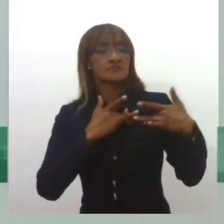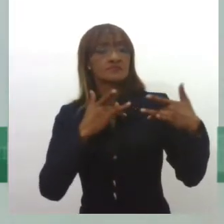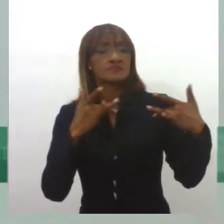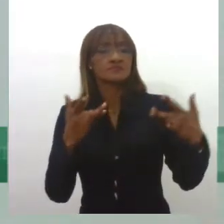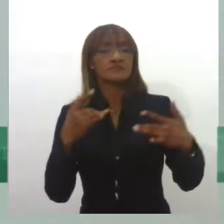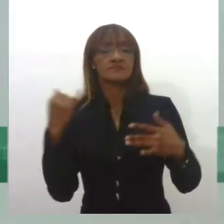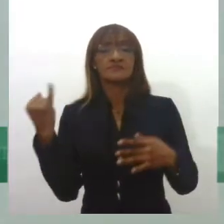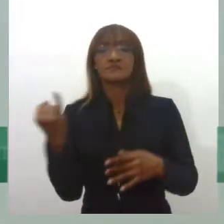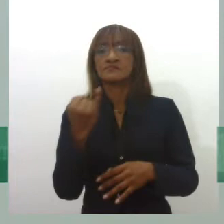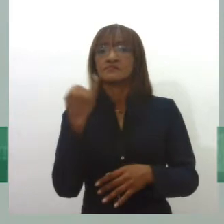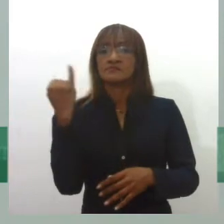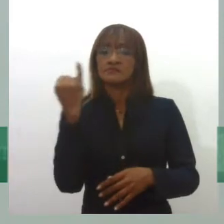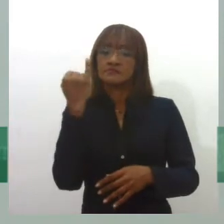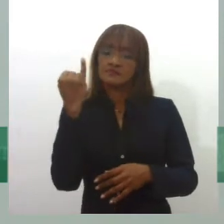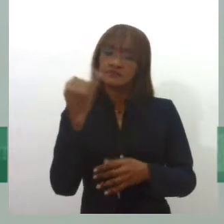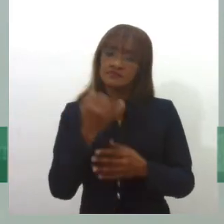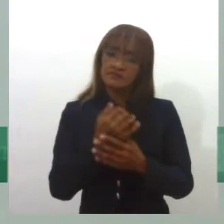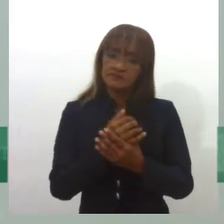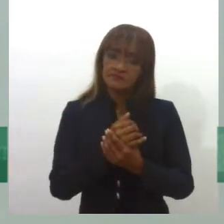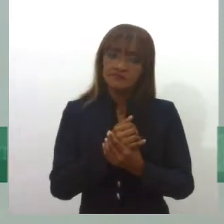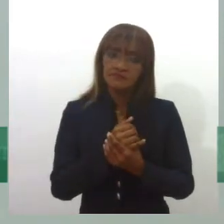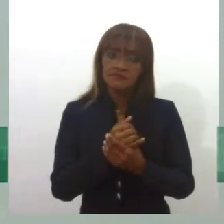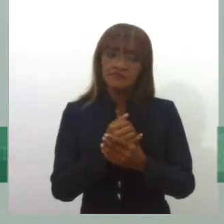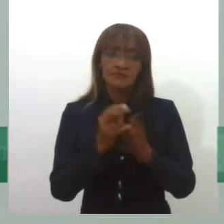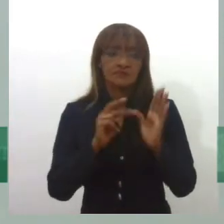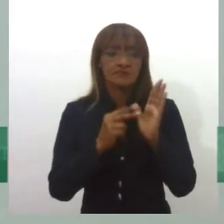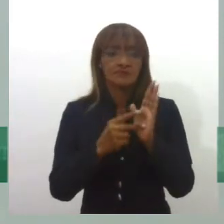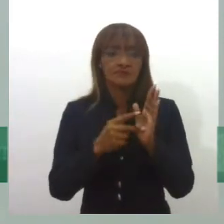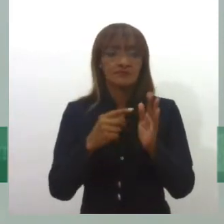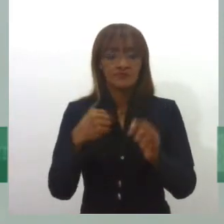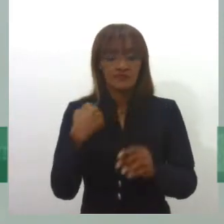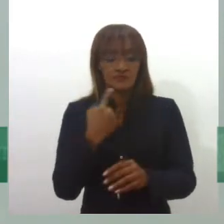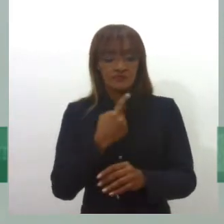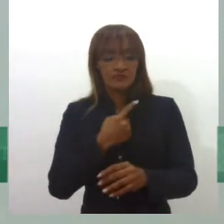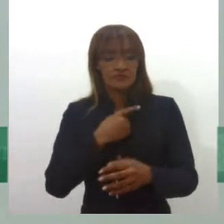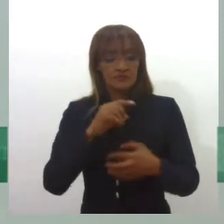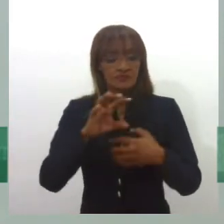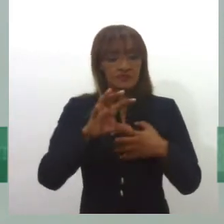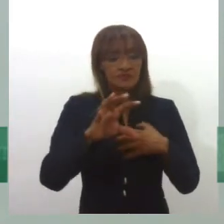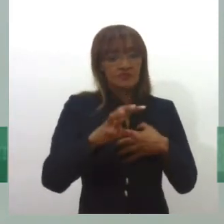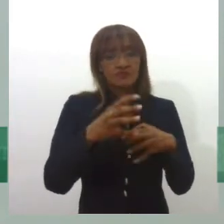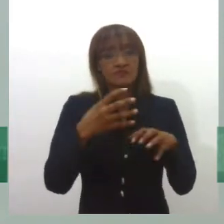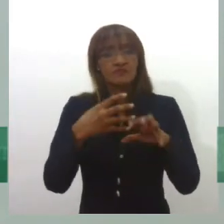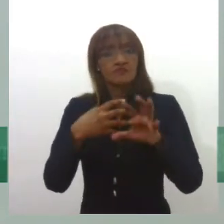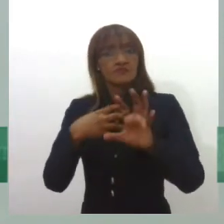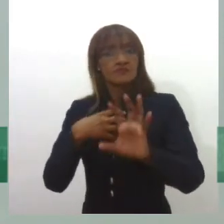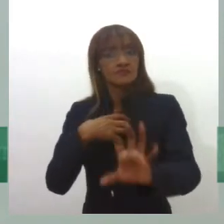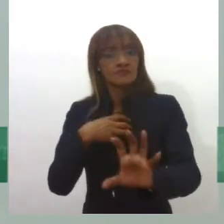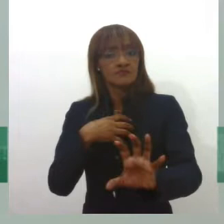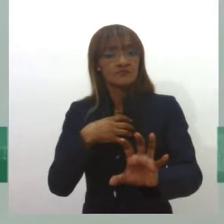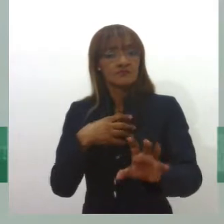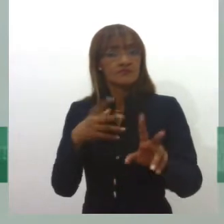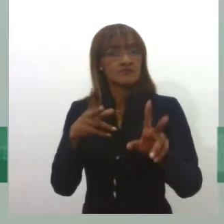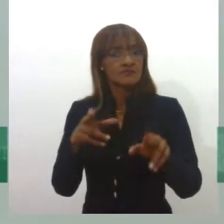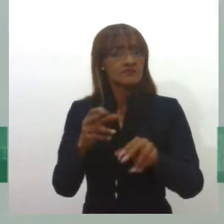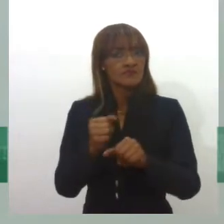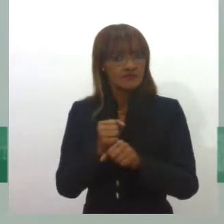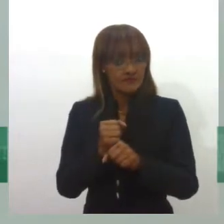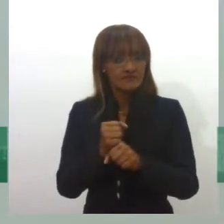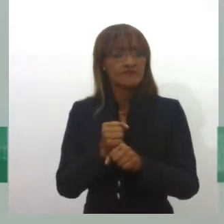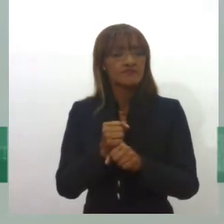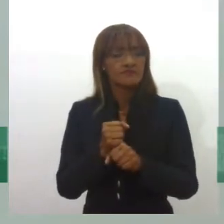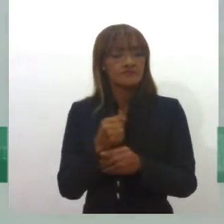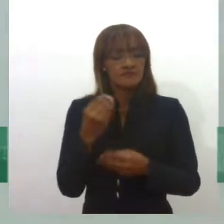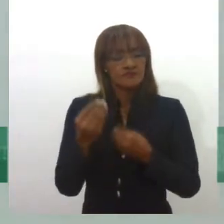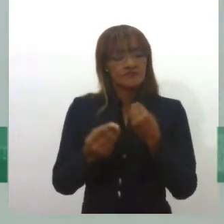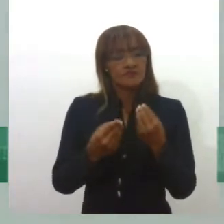importante, porque solidária significa a gente se colocar na pele da outra pessoa para ver como é que gostaríamos de ser